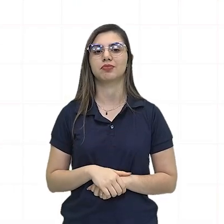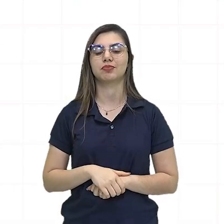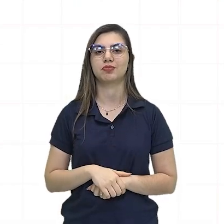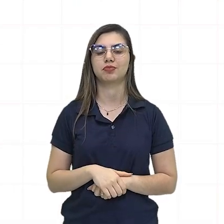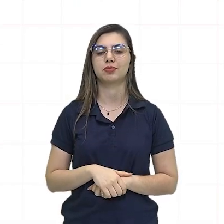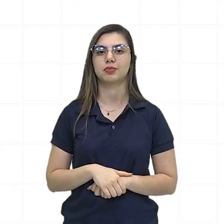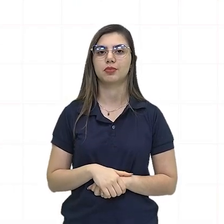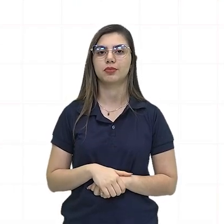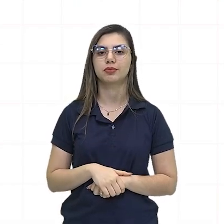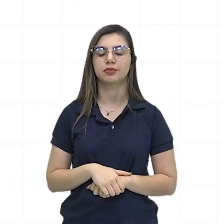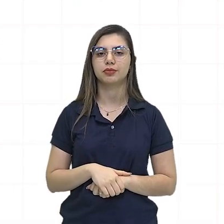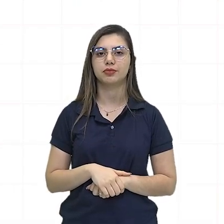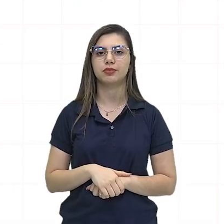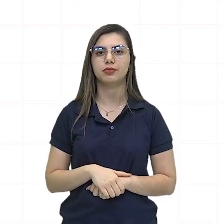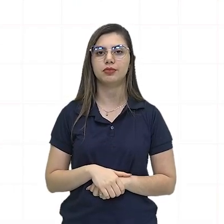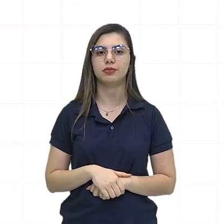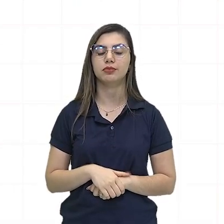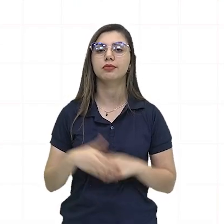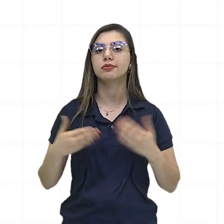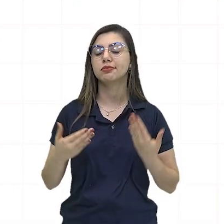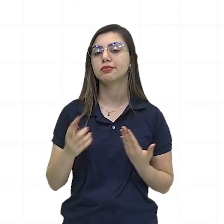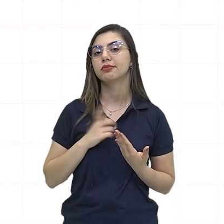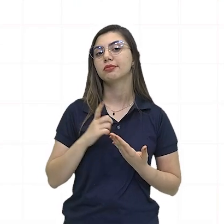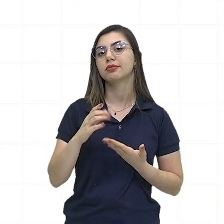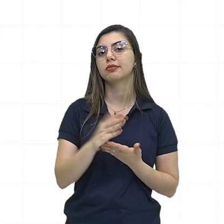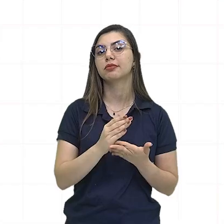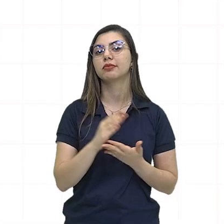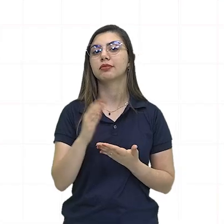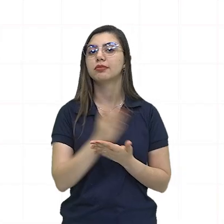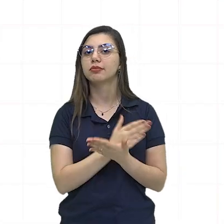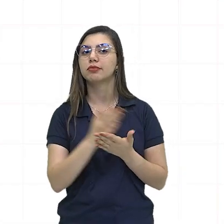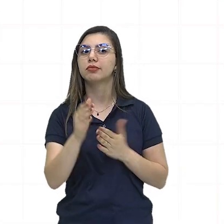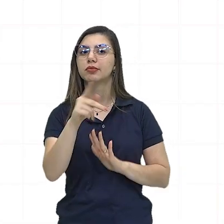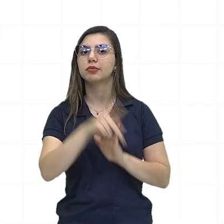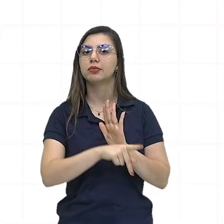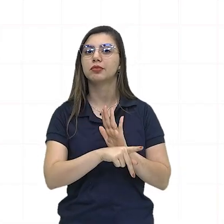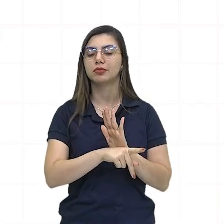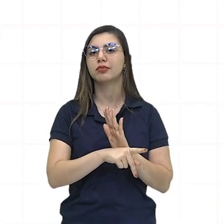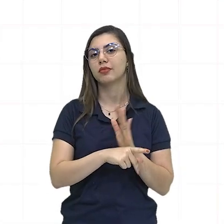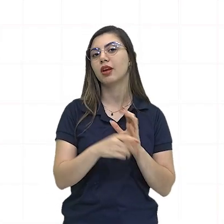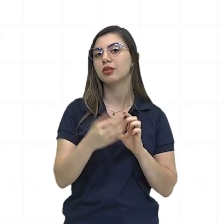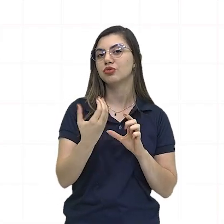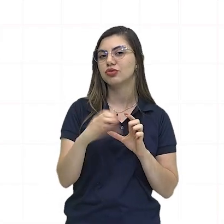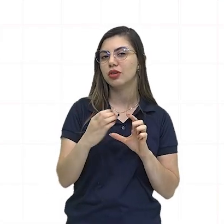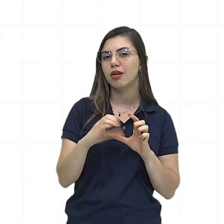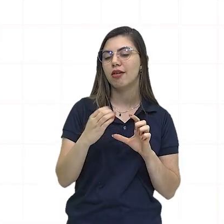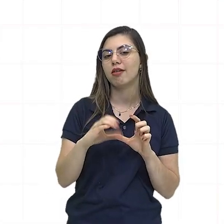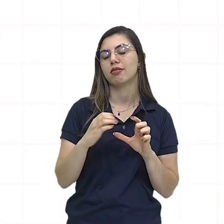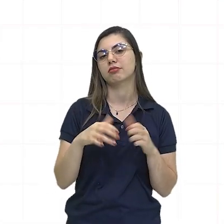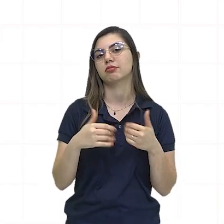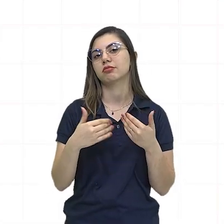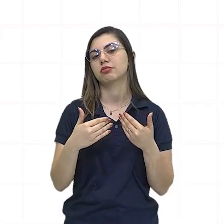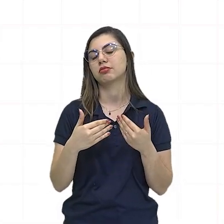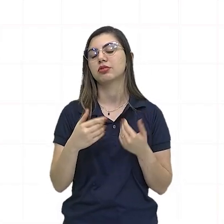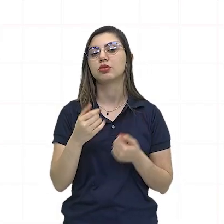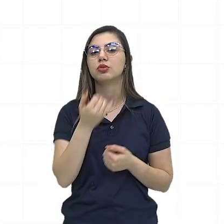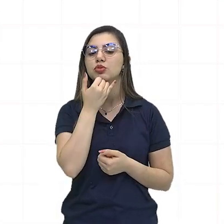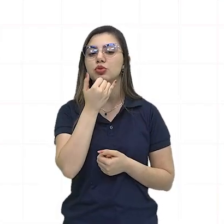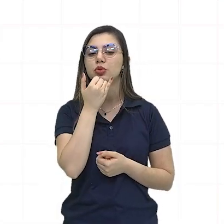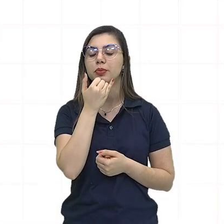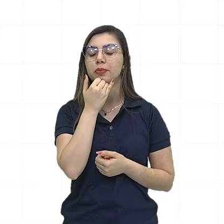disponível. E aí a gente destaca alguns programas de créditos, né, que o agricultor ele pode